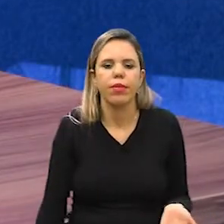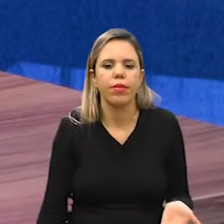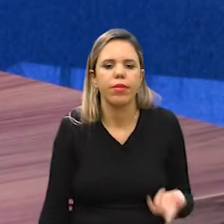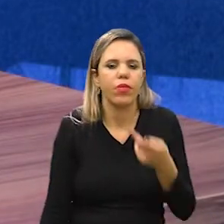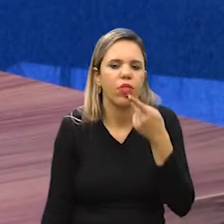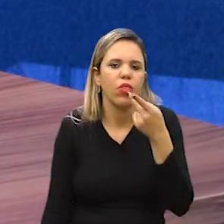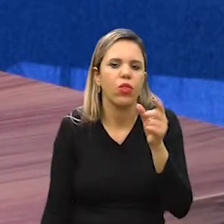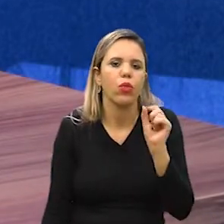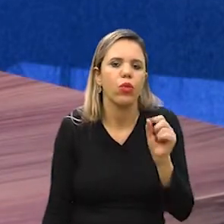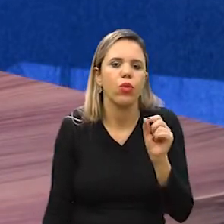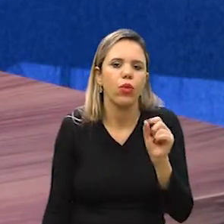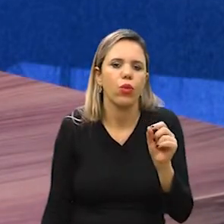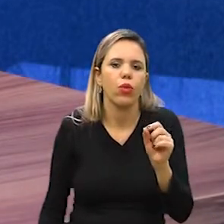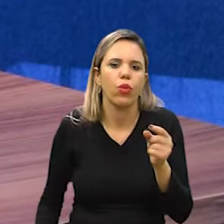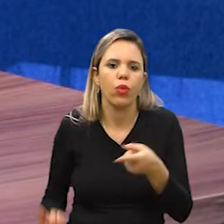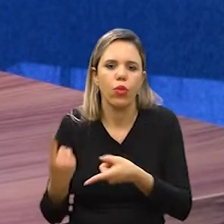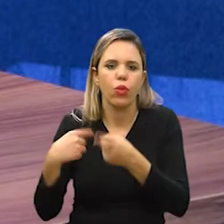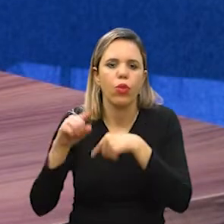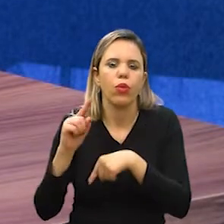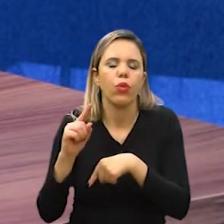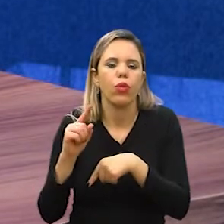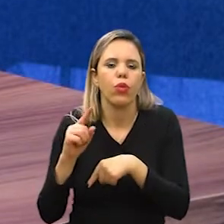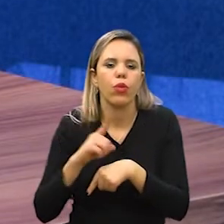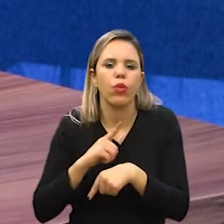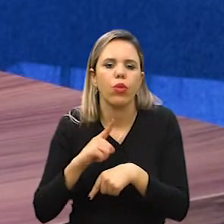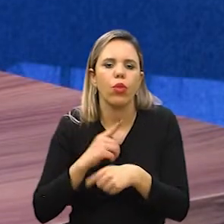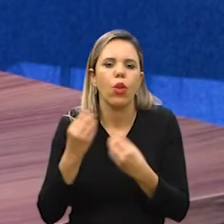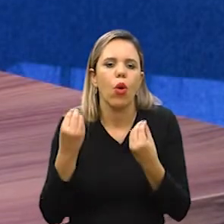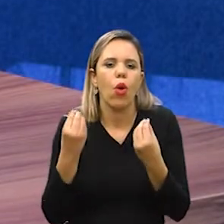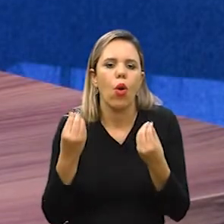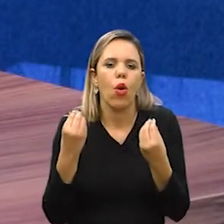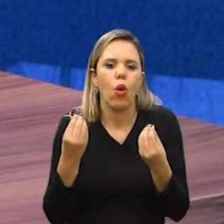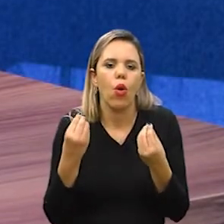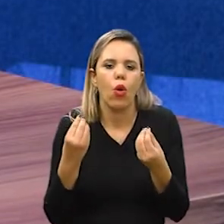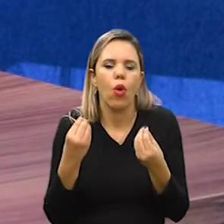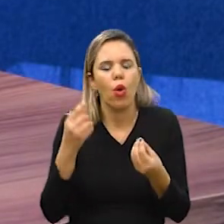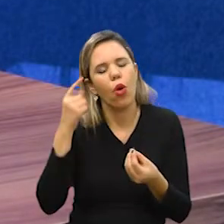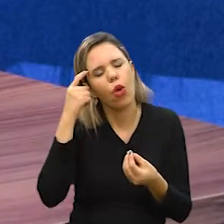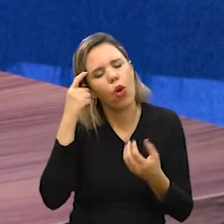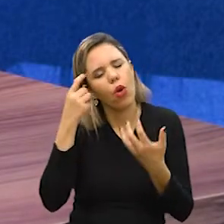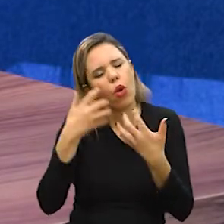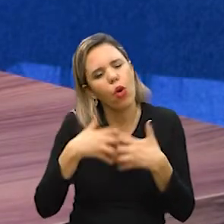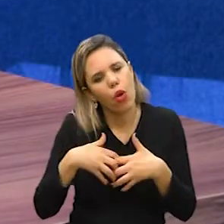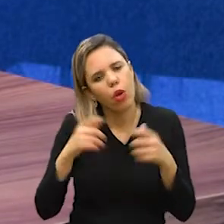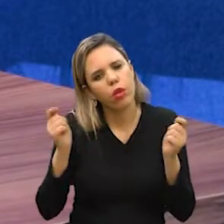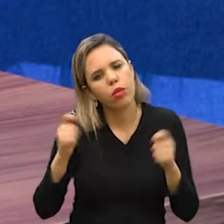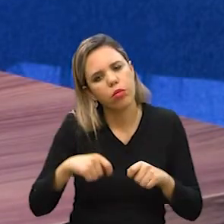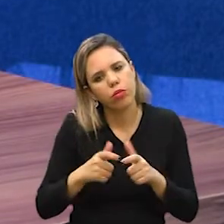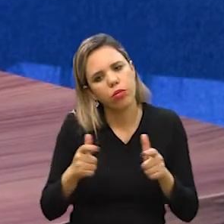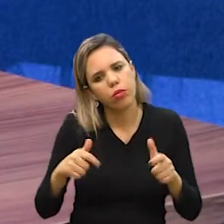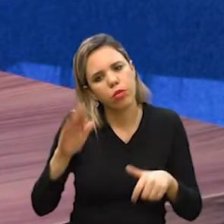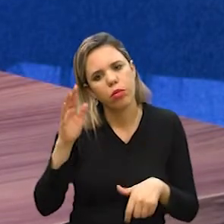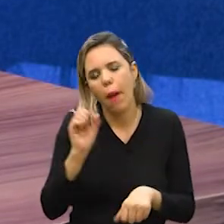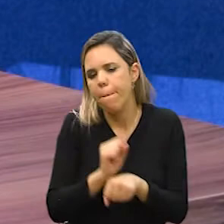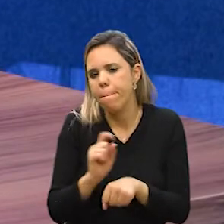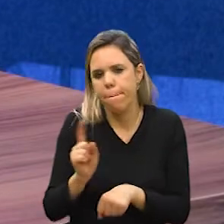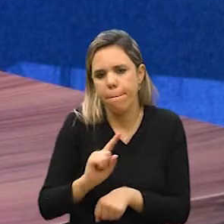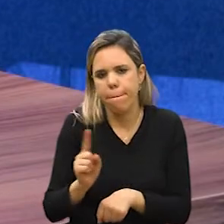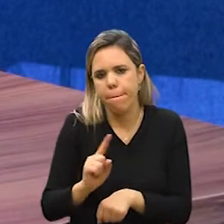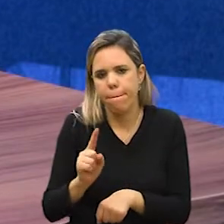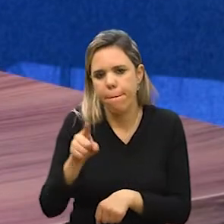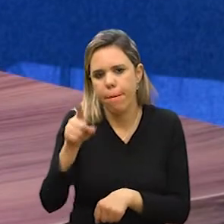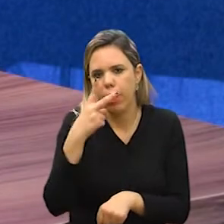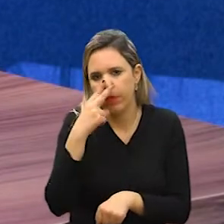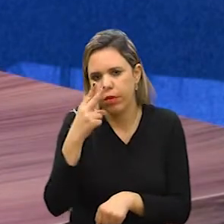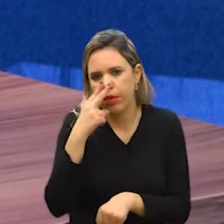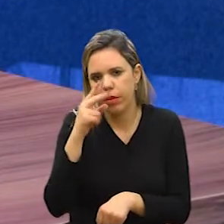quando a gente fala em tanto sucesso, tem como a gente pensar, dá para crescer mais, não para por aí não,